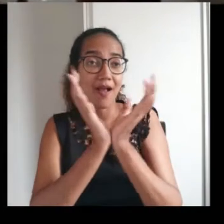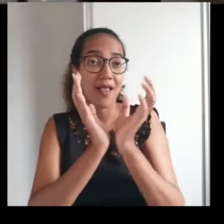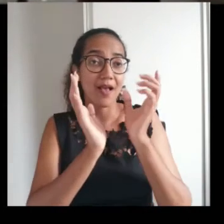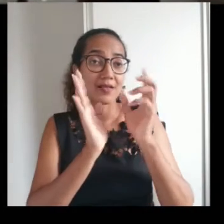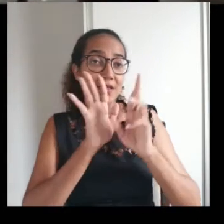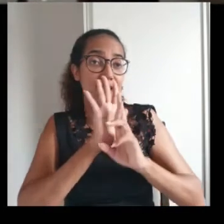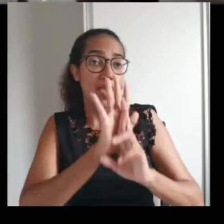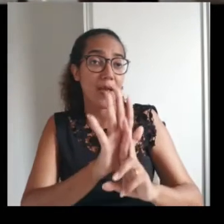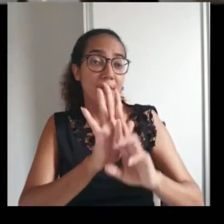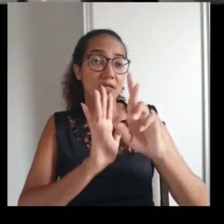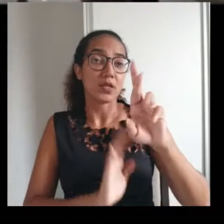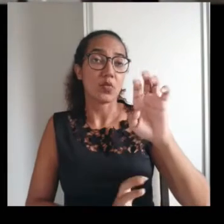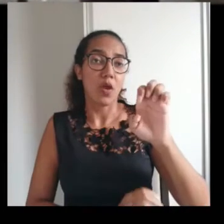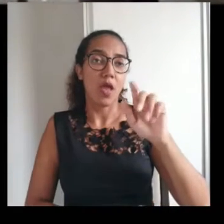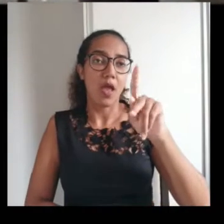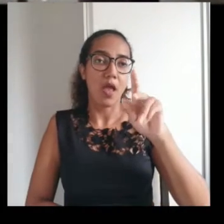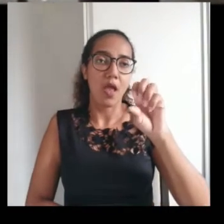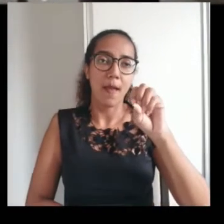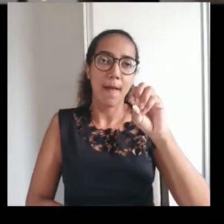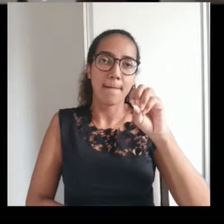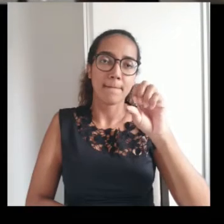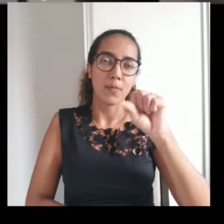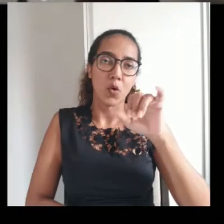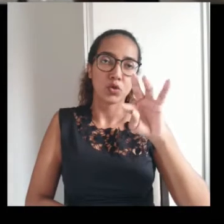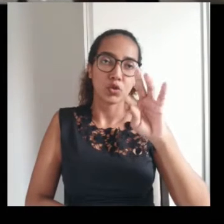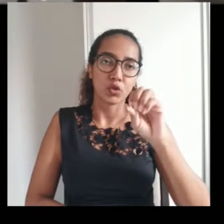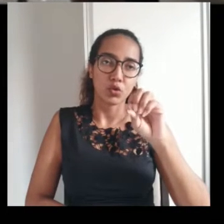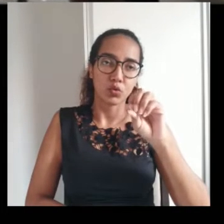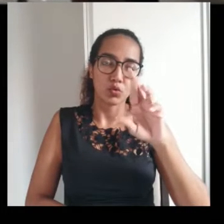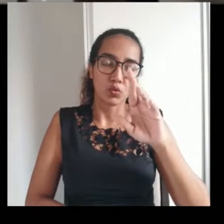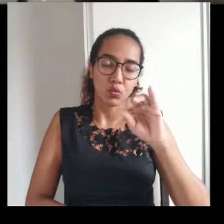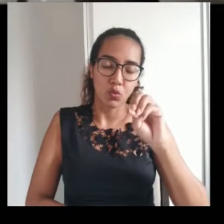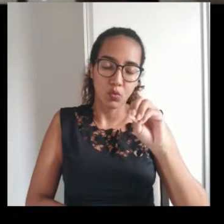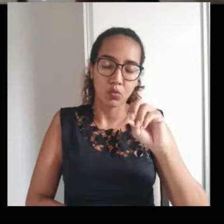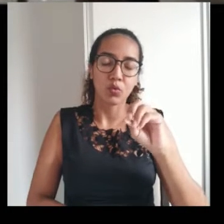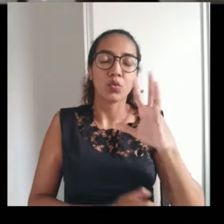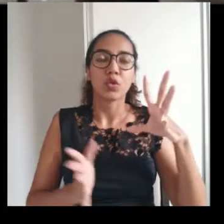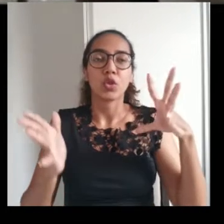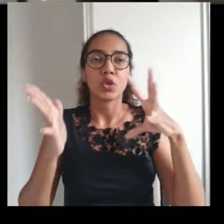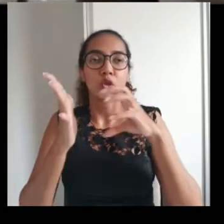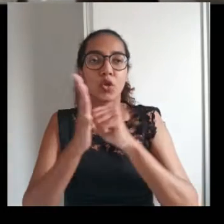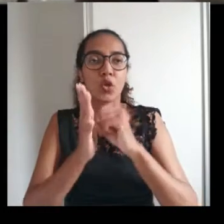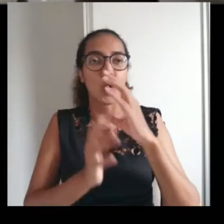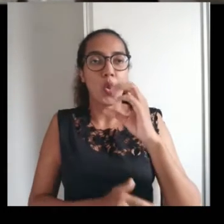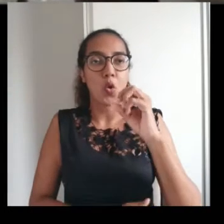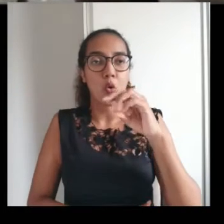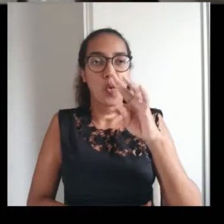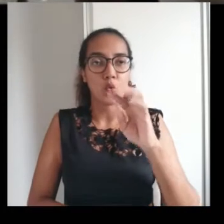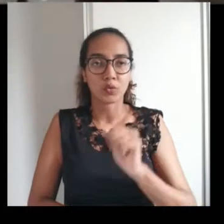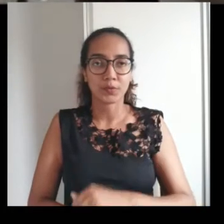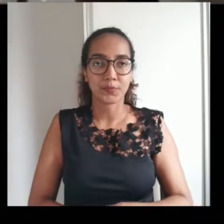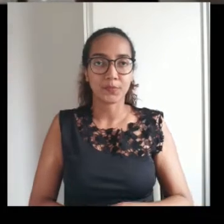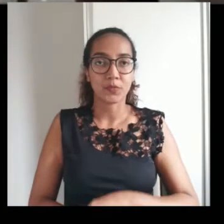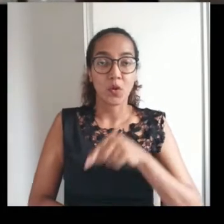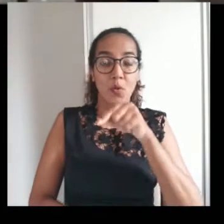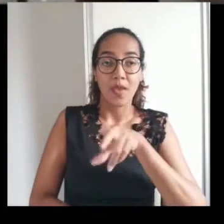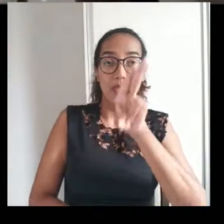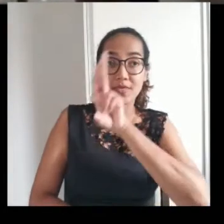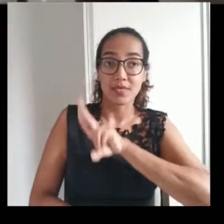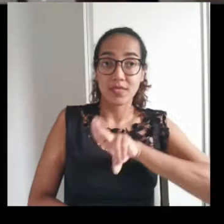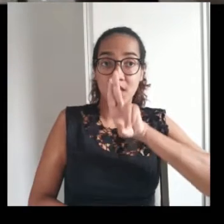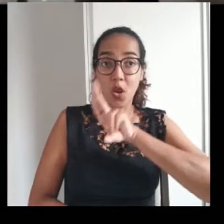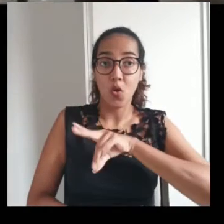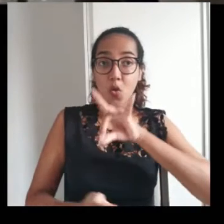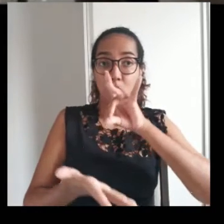ver que a gente pode definir esse repositório de diversas maneiras, né? Essa implementação,